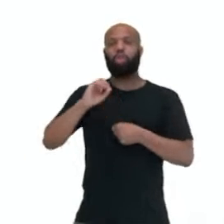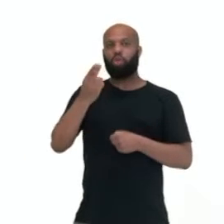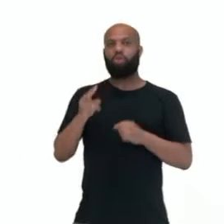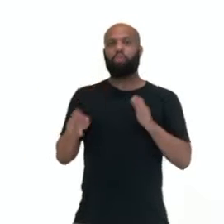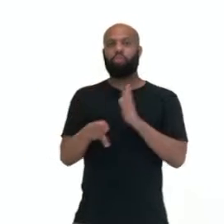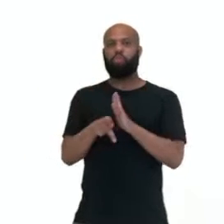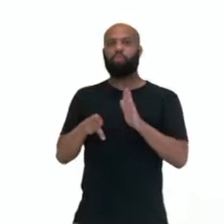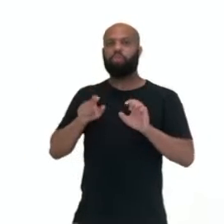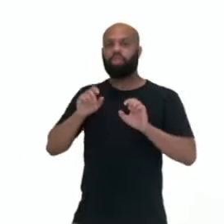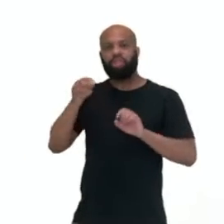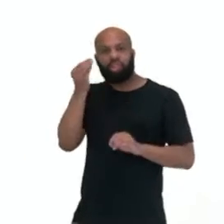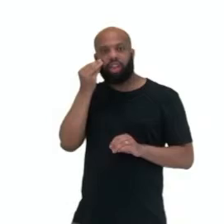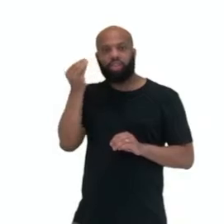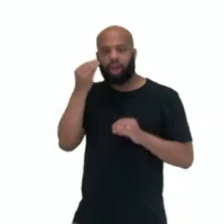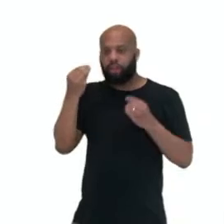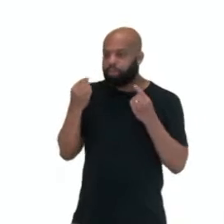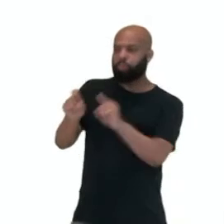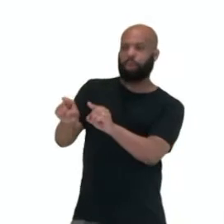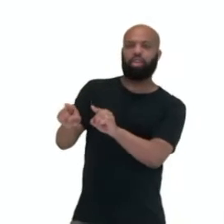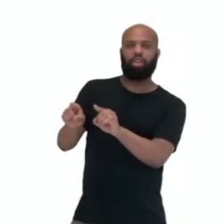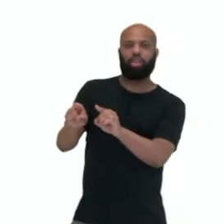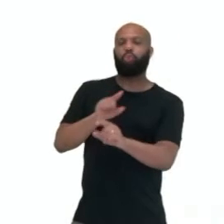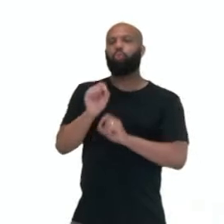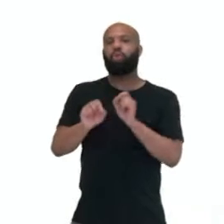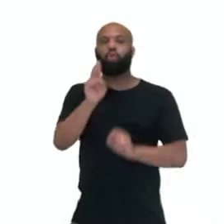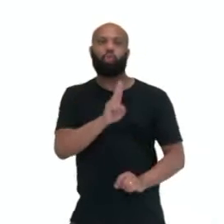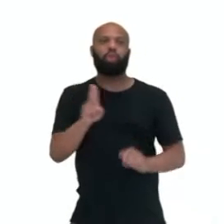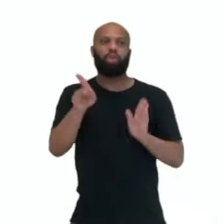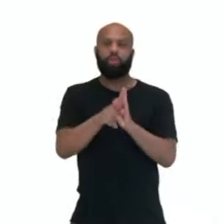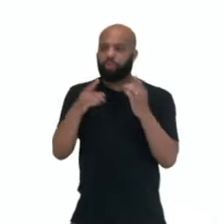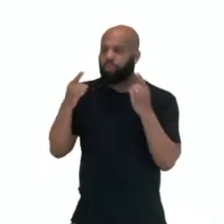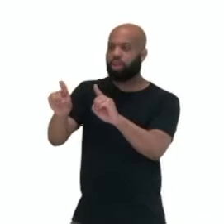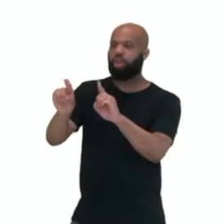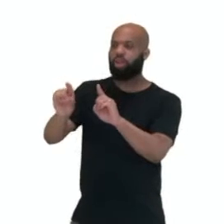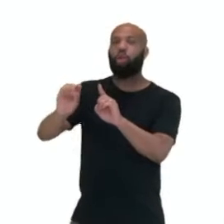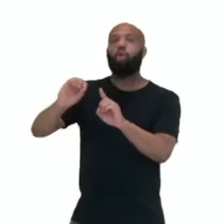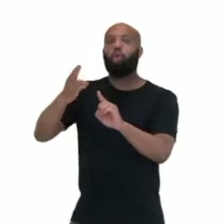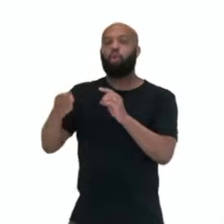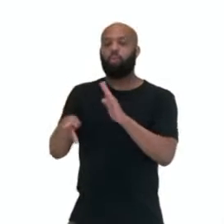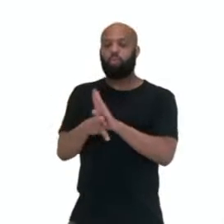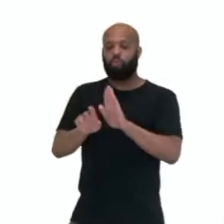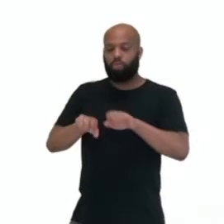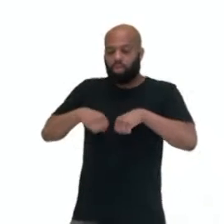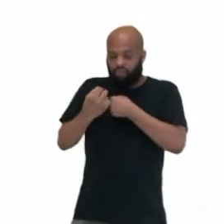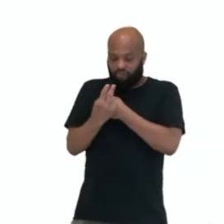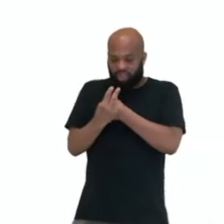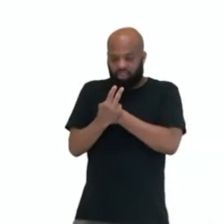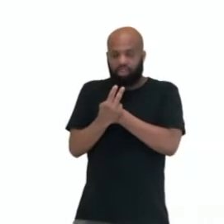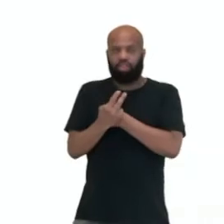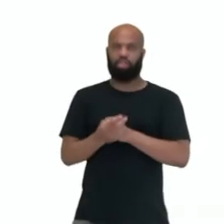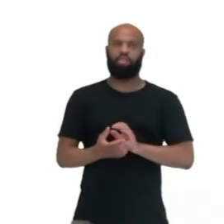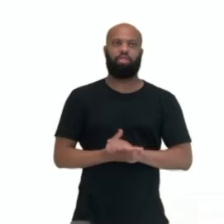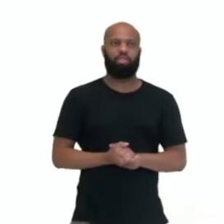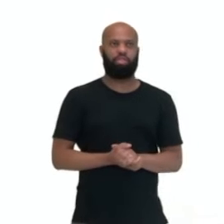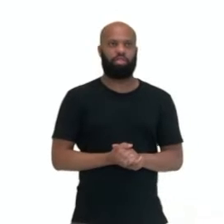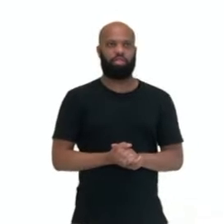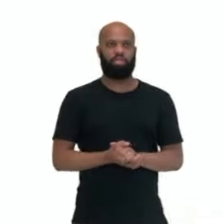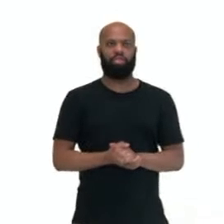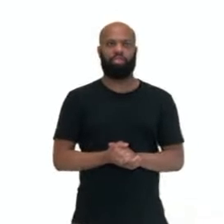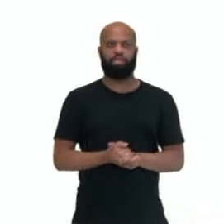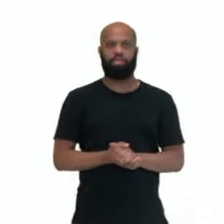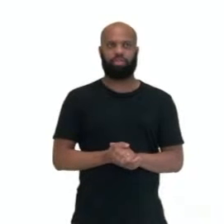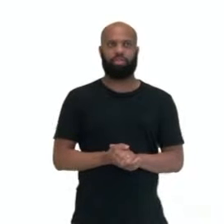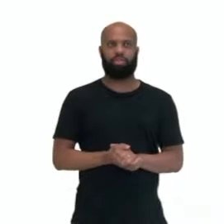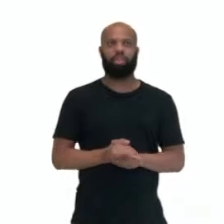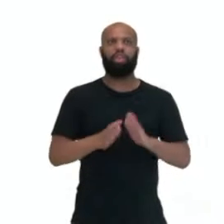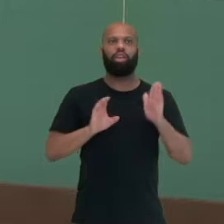ataque? O que vocês acham? Que ela é utilizada mais para atacar ou mais para defender? Vamos lá. Então